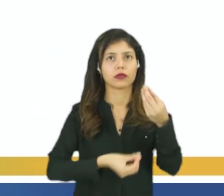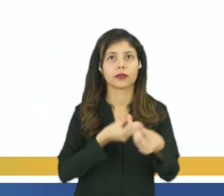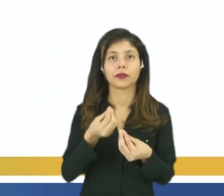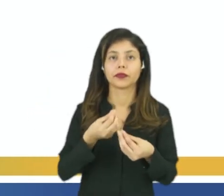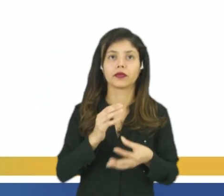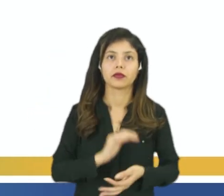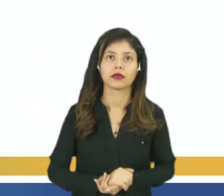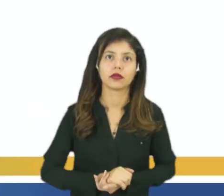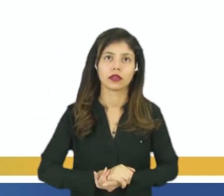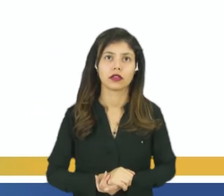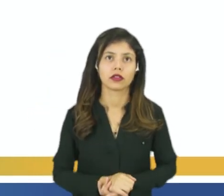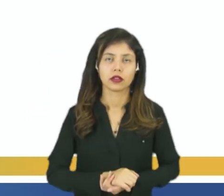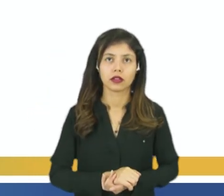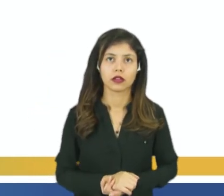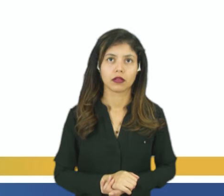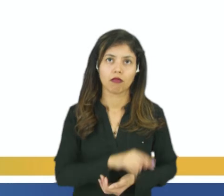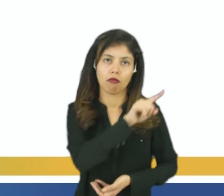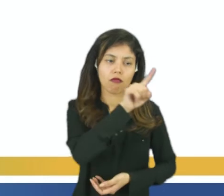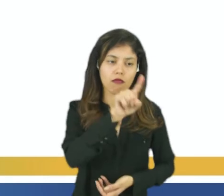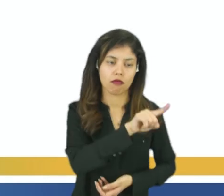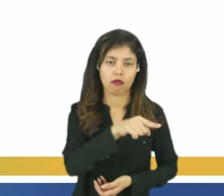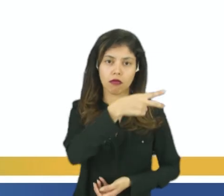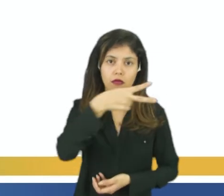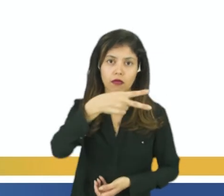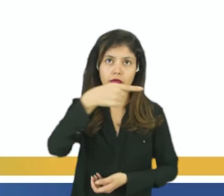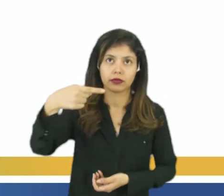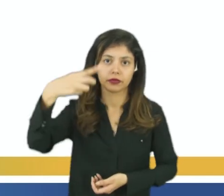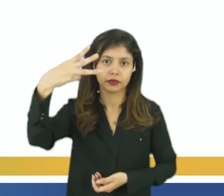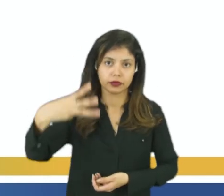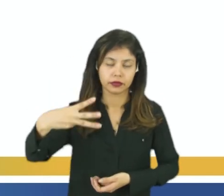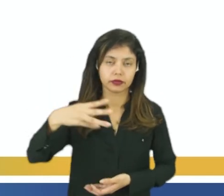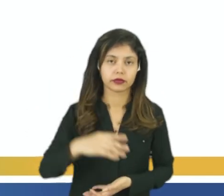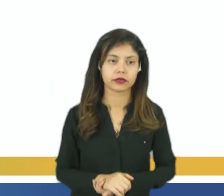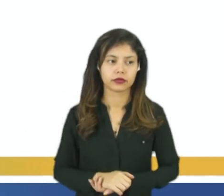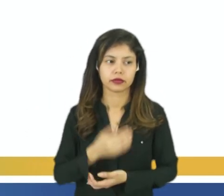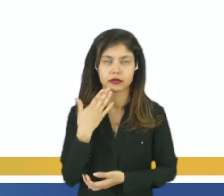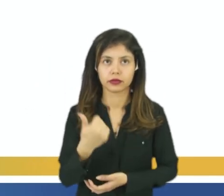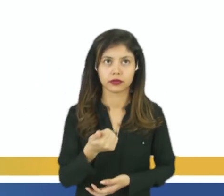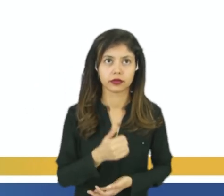seguinte maneira: z é igual a menos 3, tá?